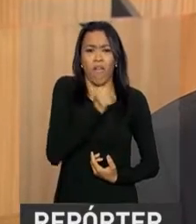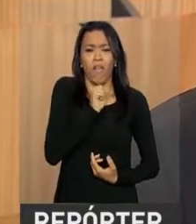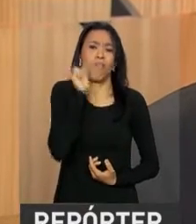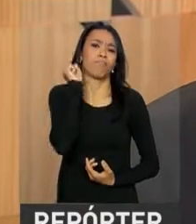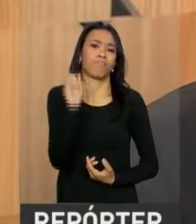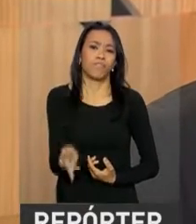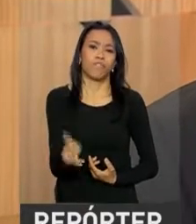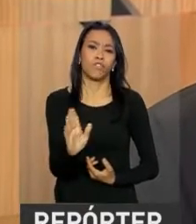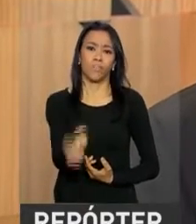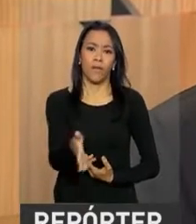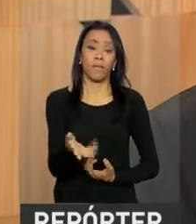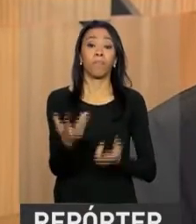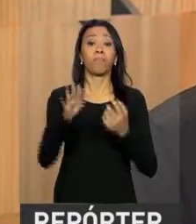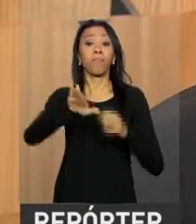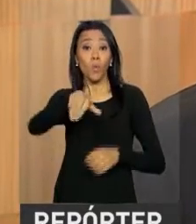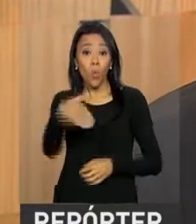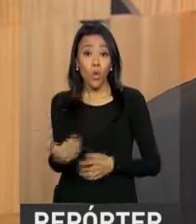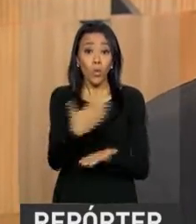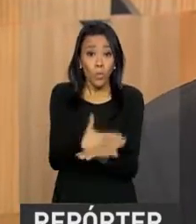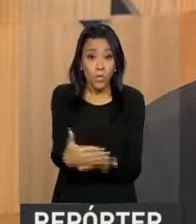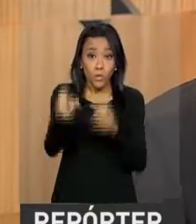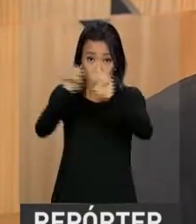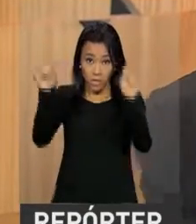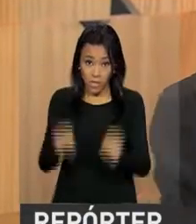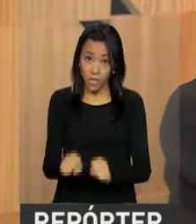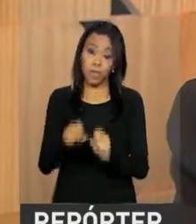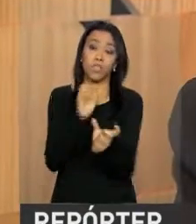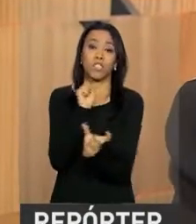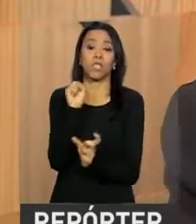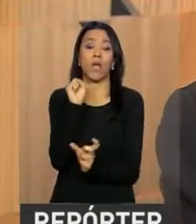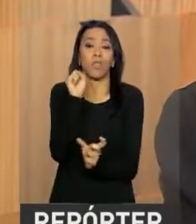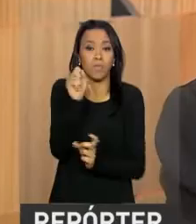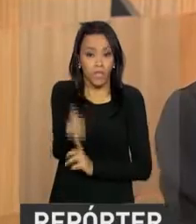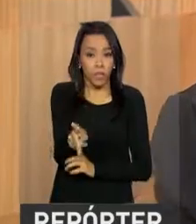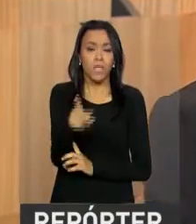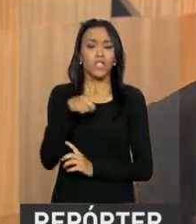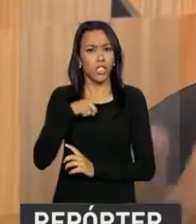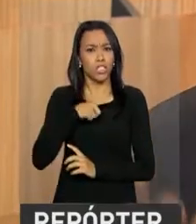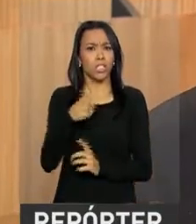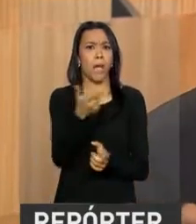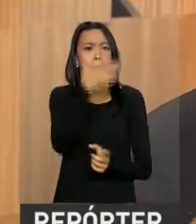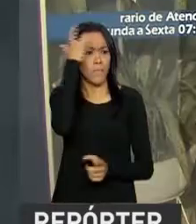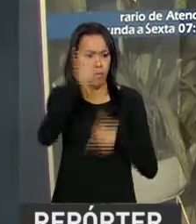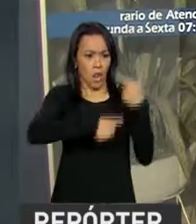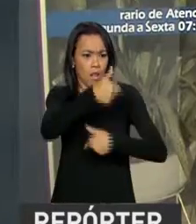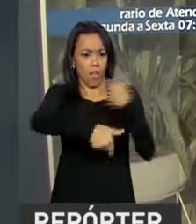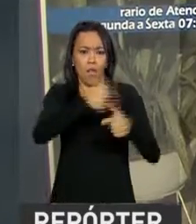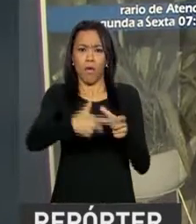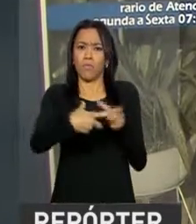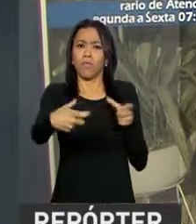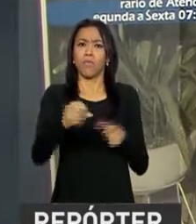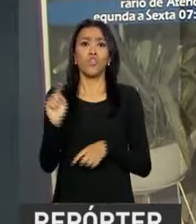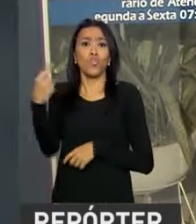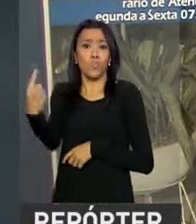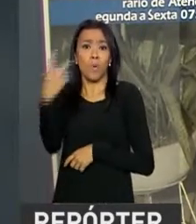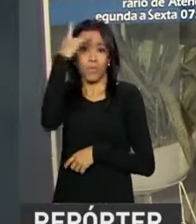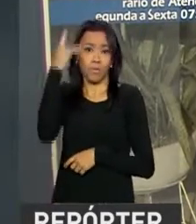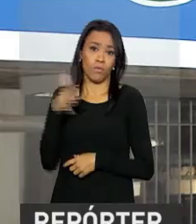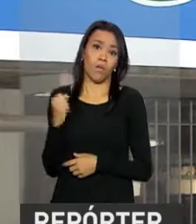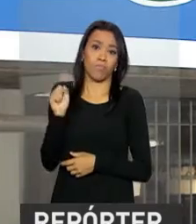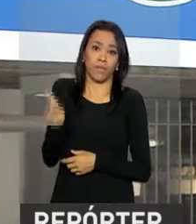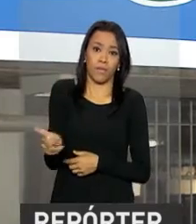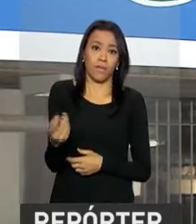então quando o sistema começou você tinha oito trabalhadores ativos para um aposentado essas mudanças dificulta no